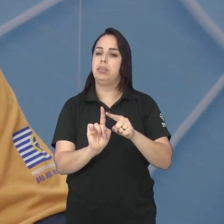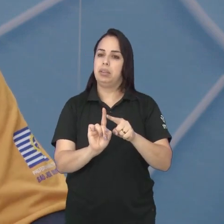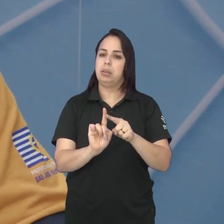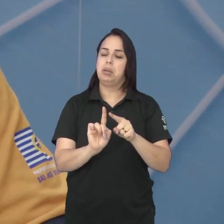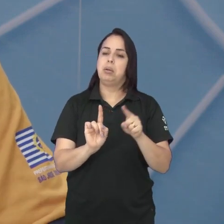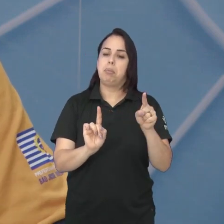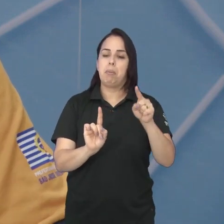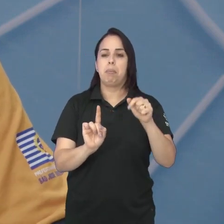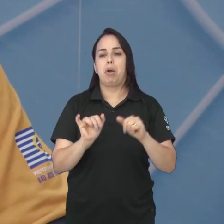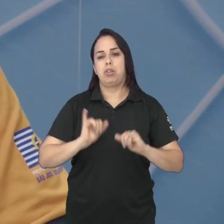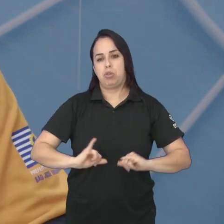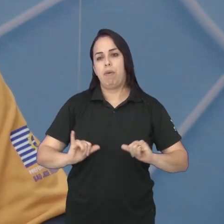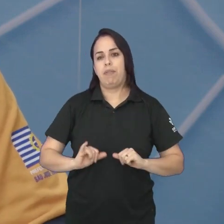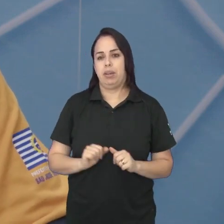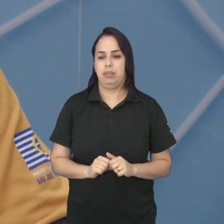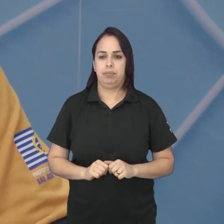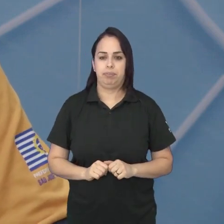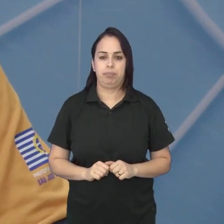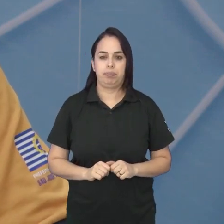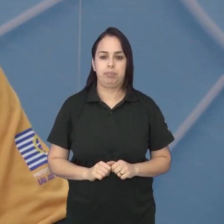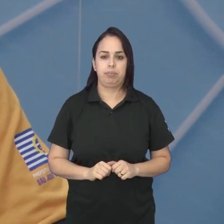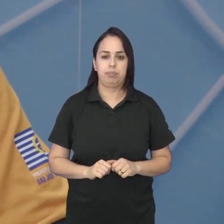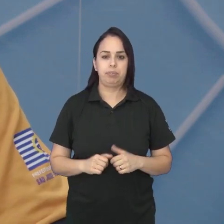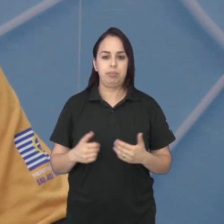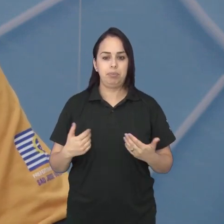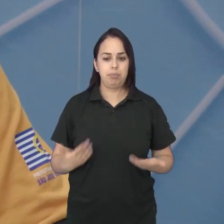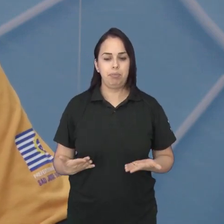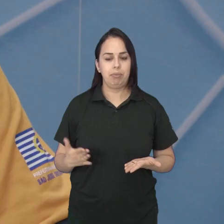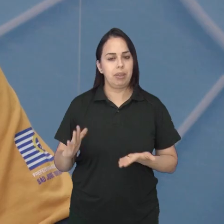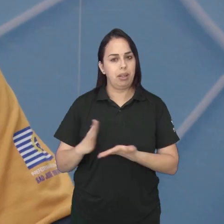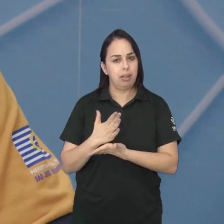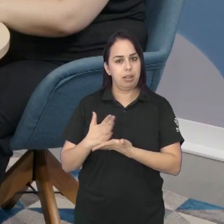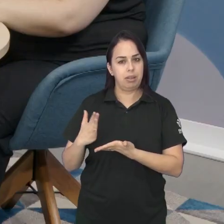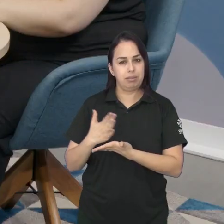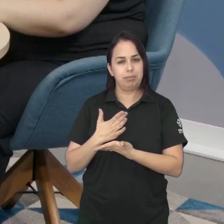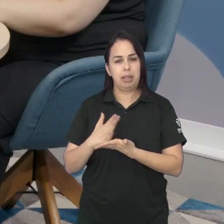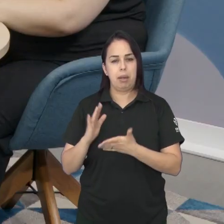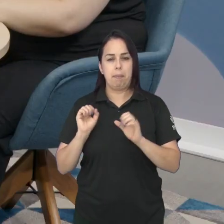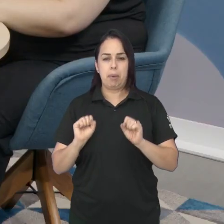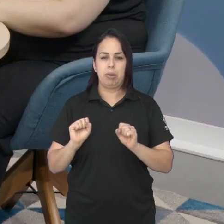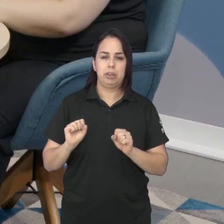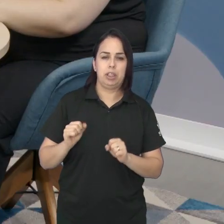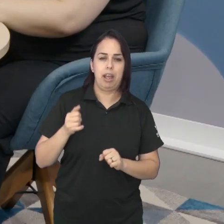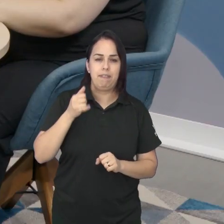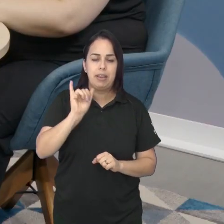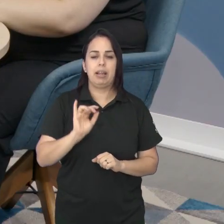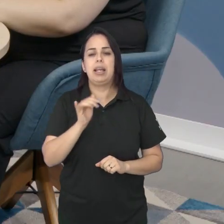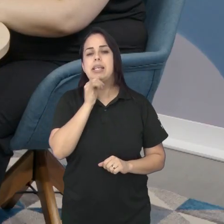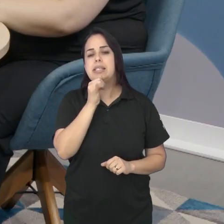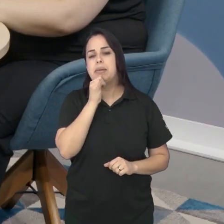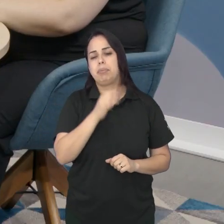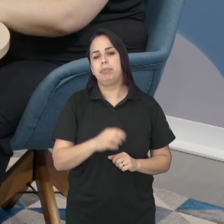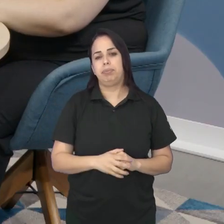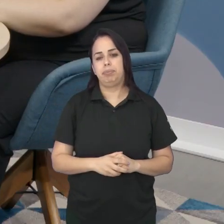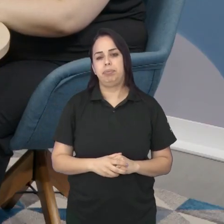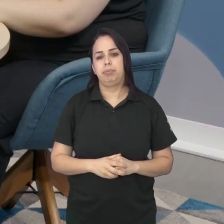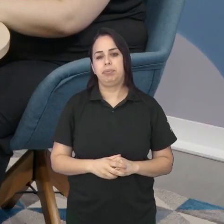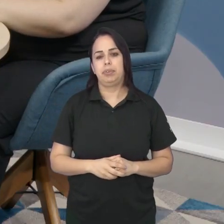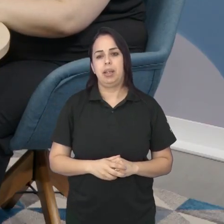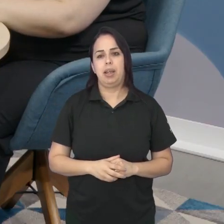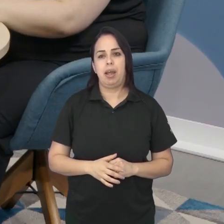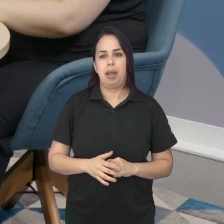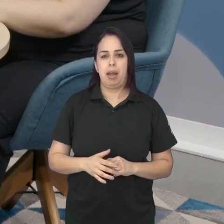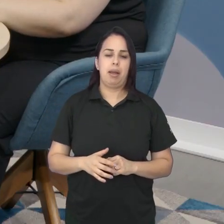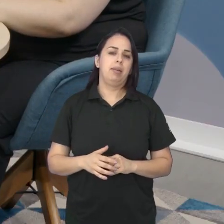na iminência de repente, sofrer com uma descarga elétrica. Sem dúvida. E algumas coisas até dá para se evitar, né? Como, por